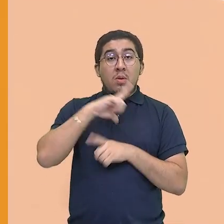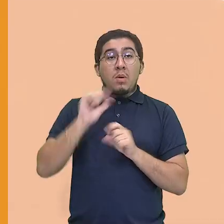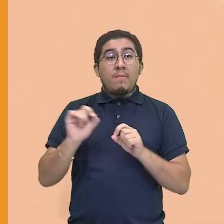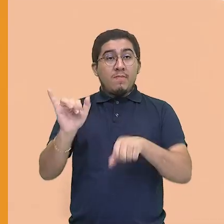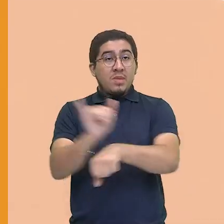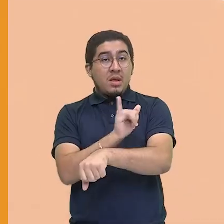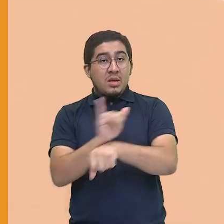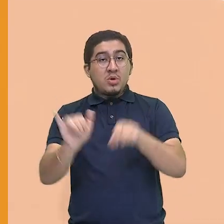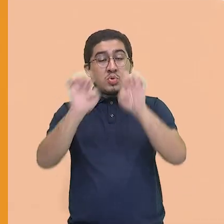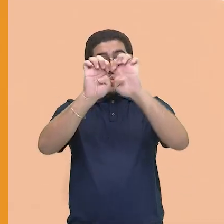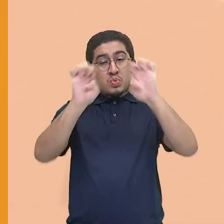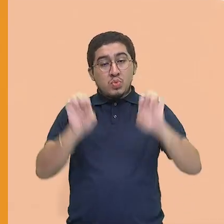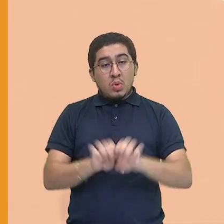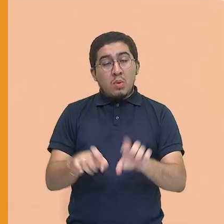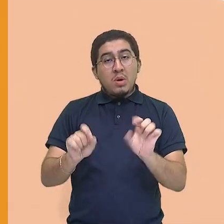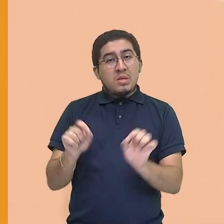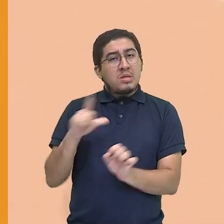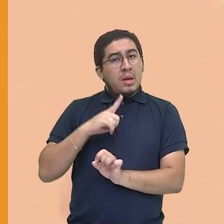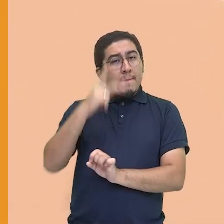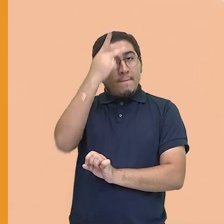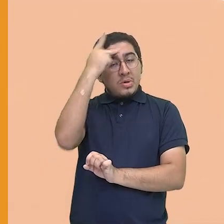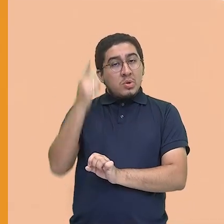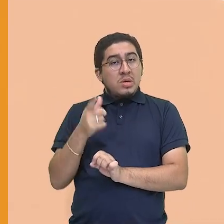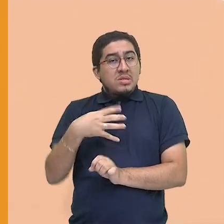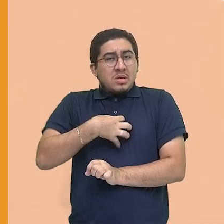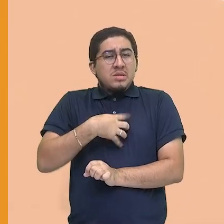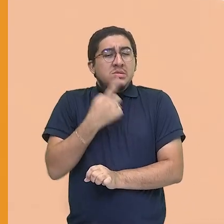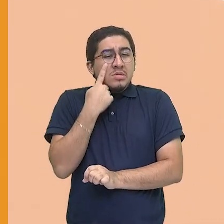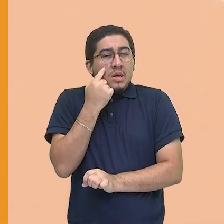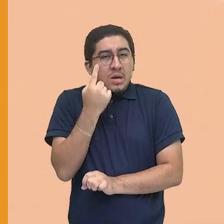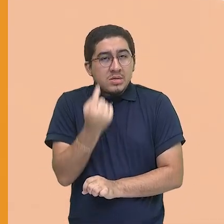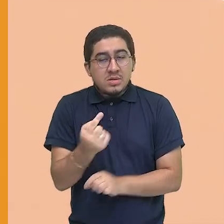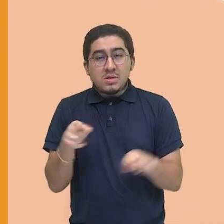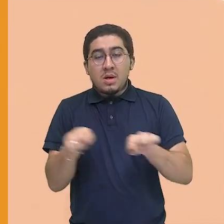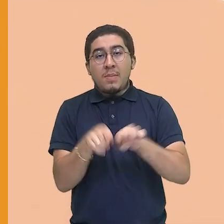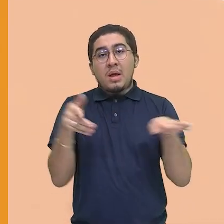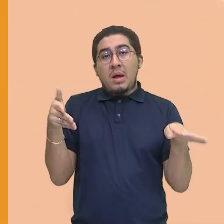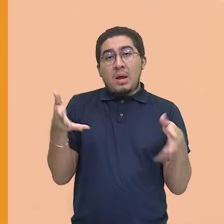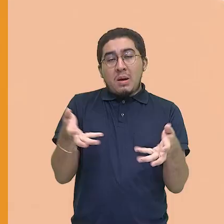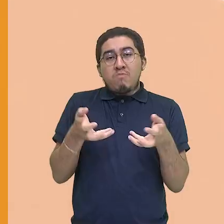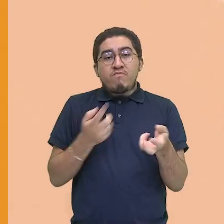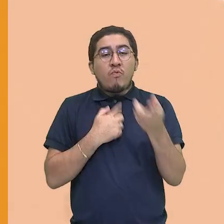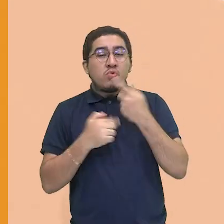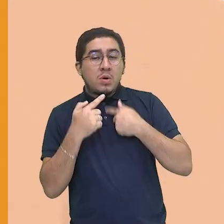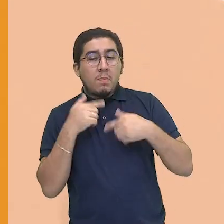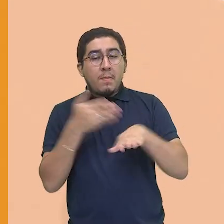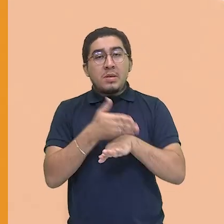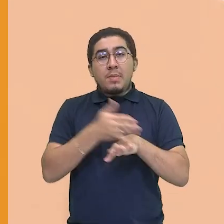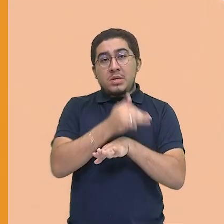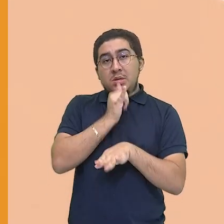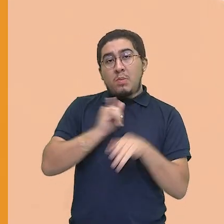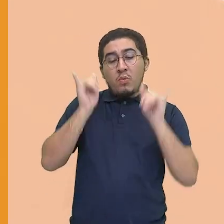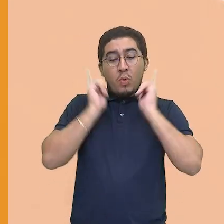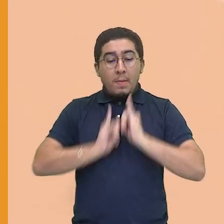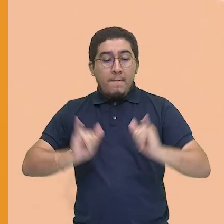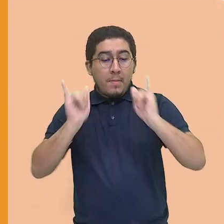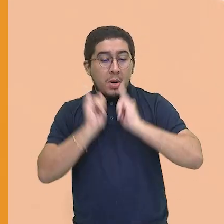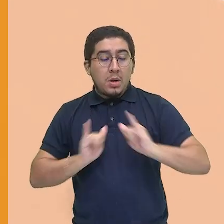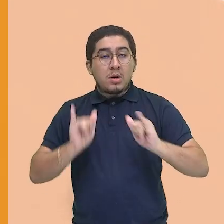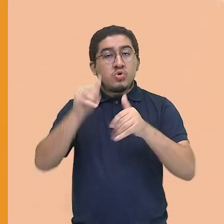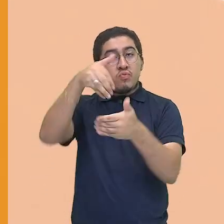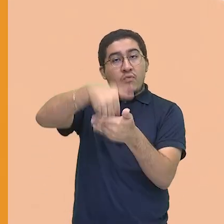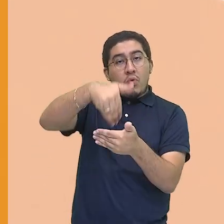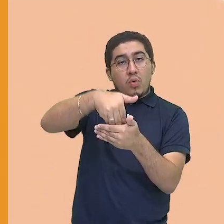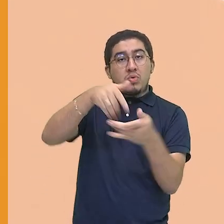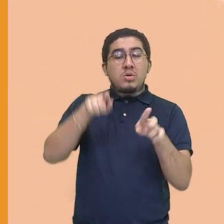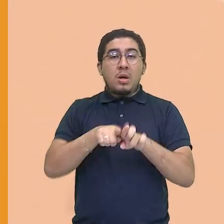mecanismos que despertam o interesse e o engajamento das pessoas, como campanhas eleitorais,